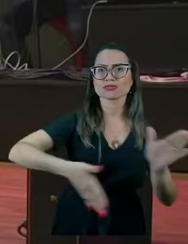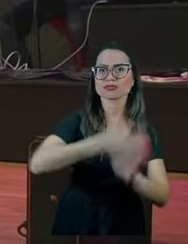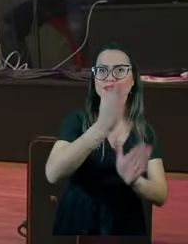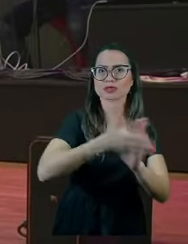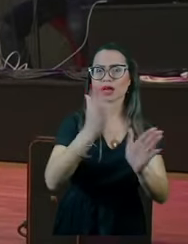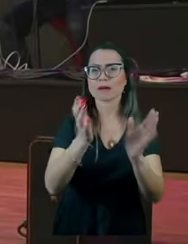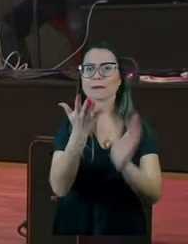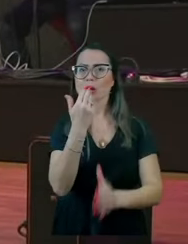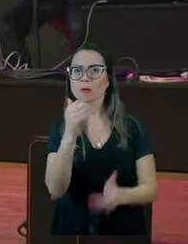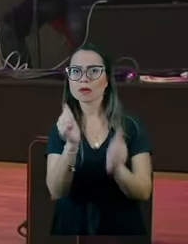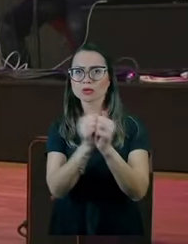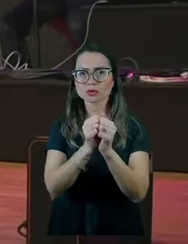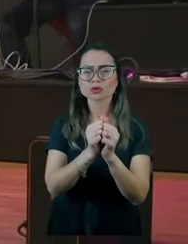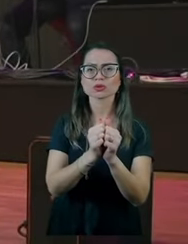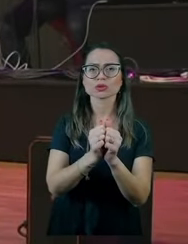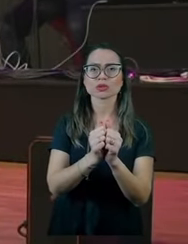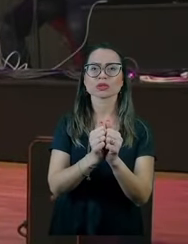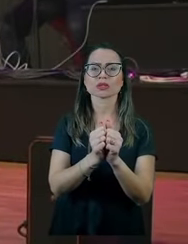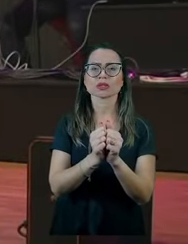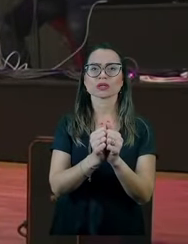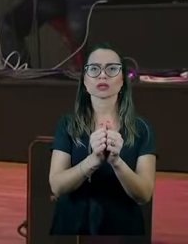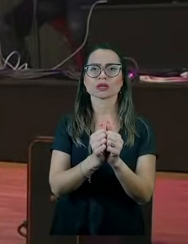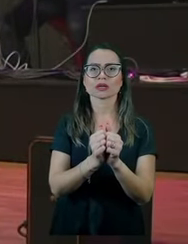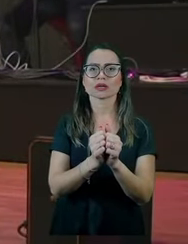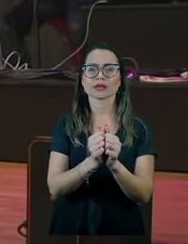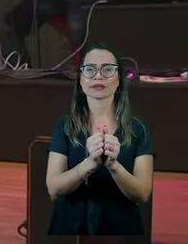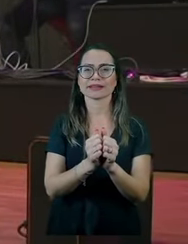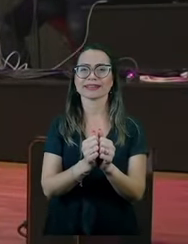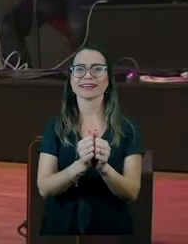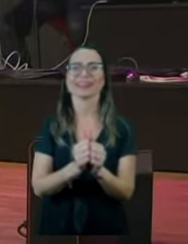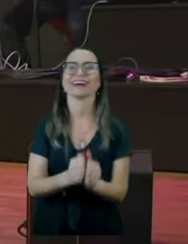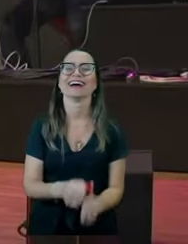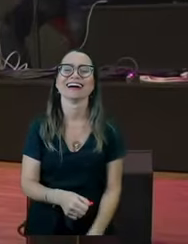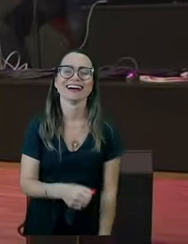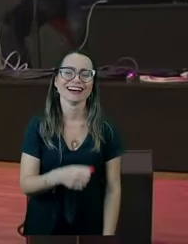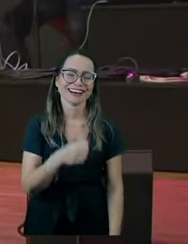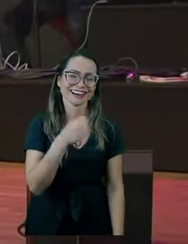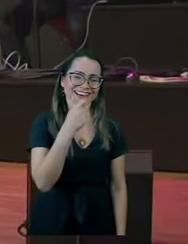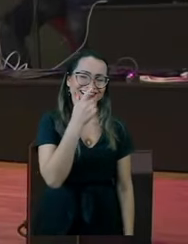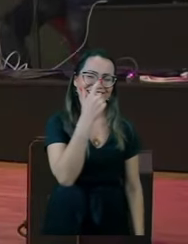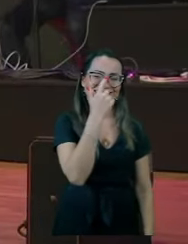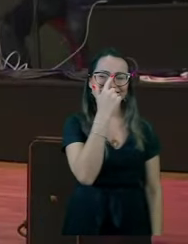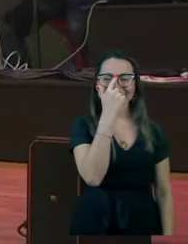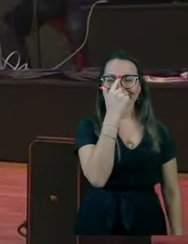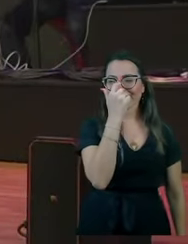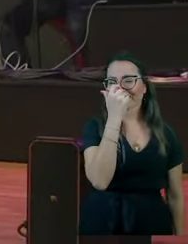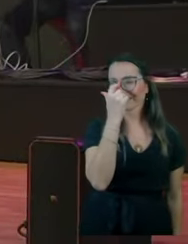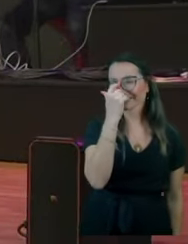está junto. Eu não saio numa nave da Xuxa aqui por trás e dou tchau para vocês.